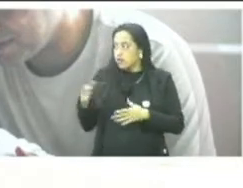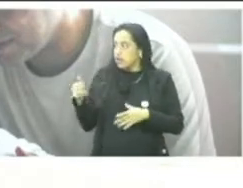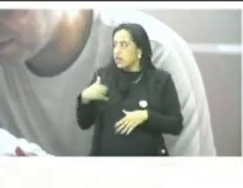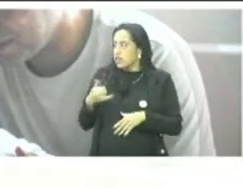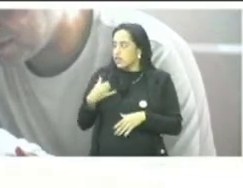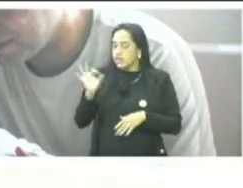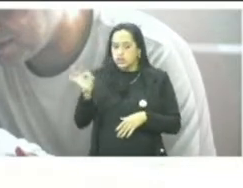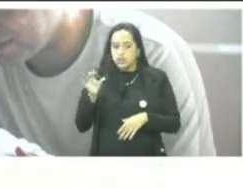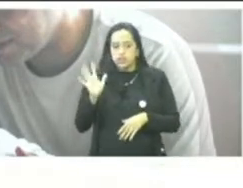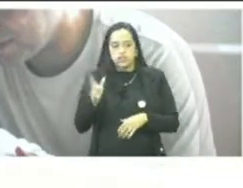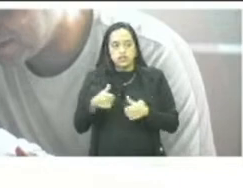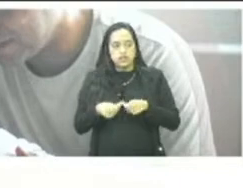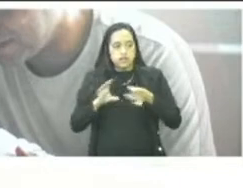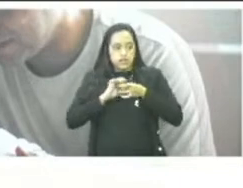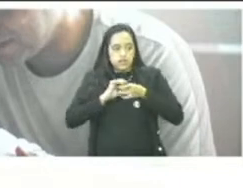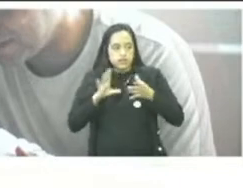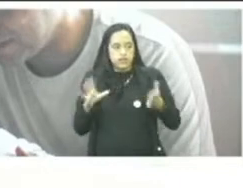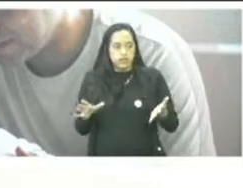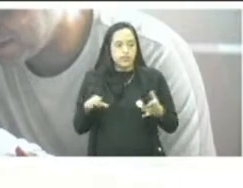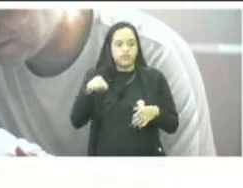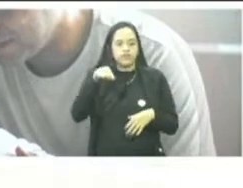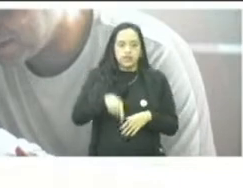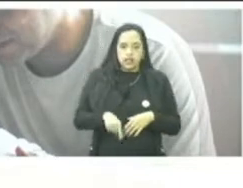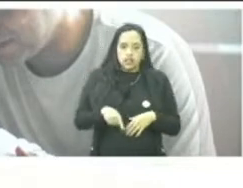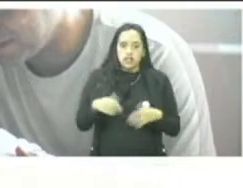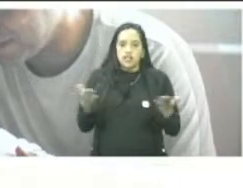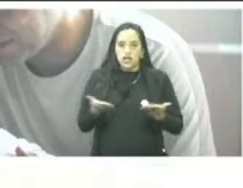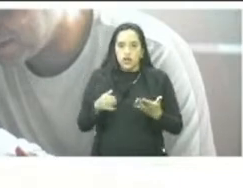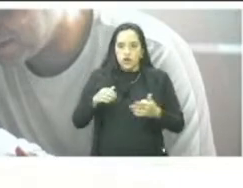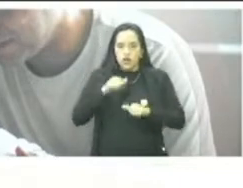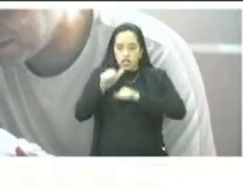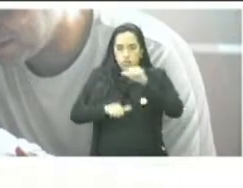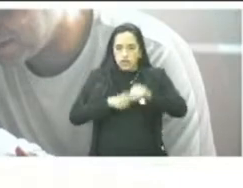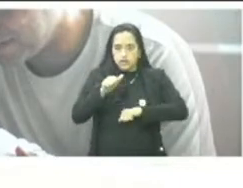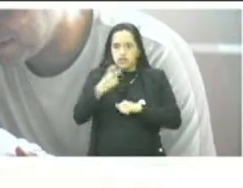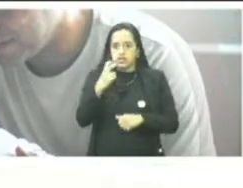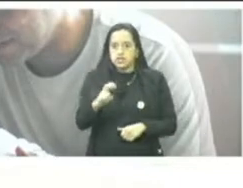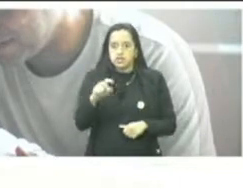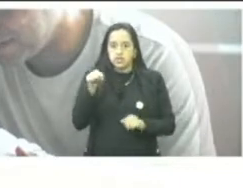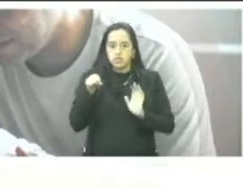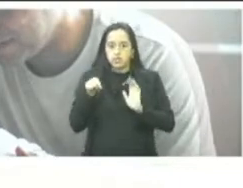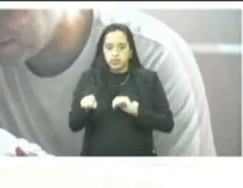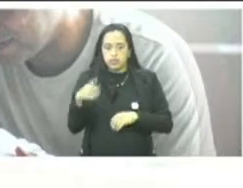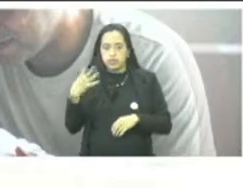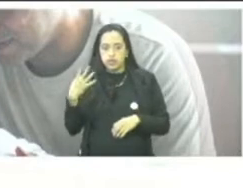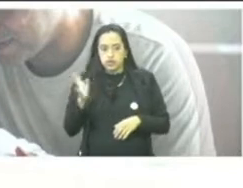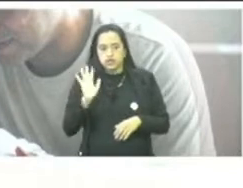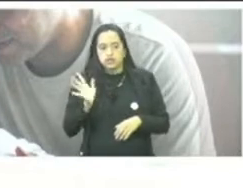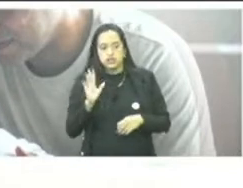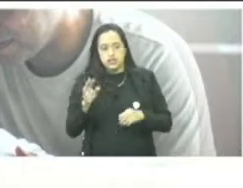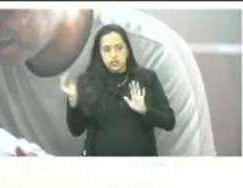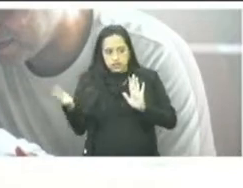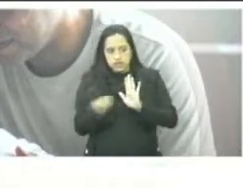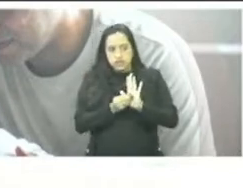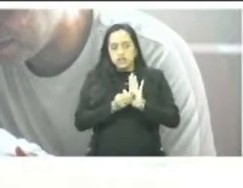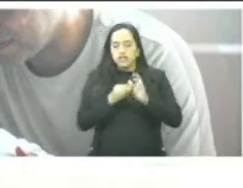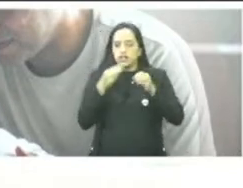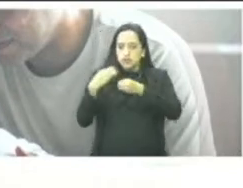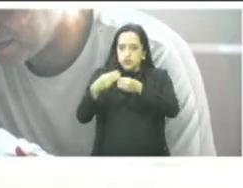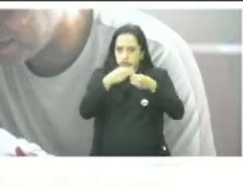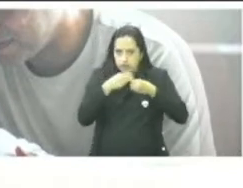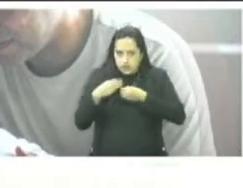está disponível nesta versão atual, na versão 5.4, então isso está nos municípios,